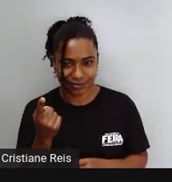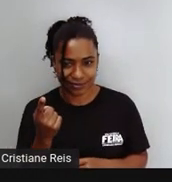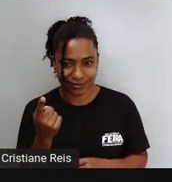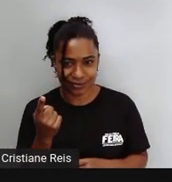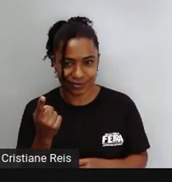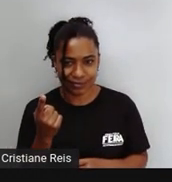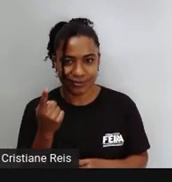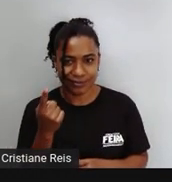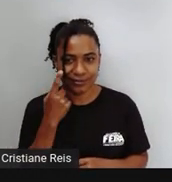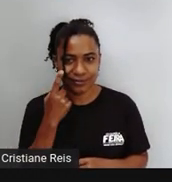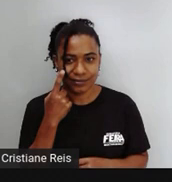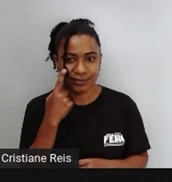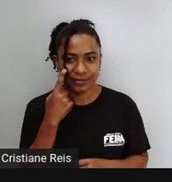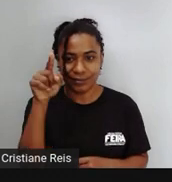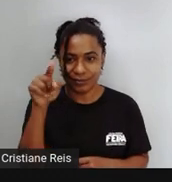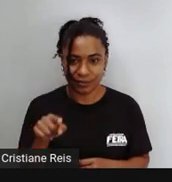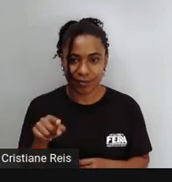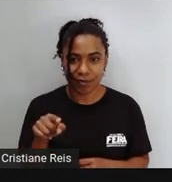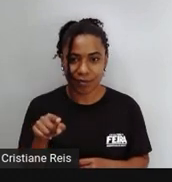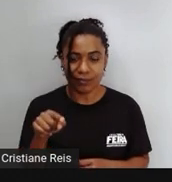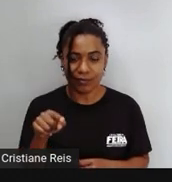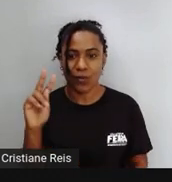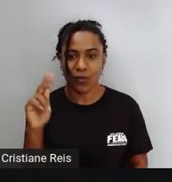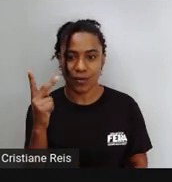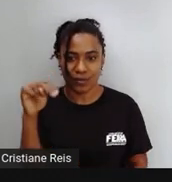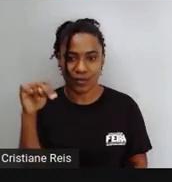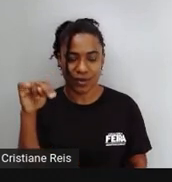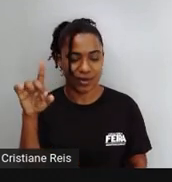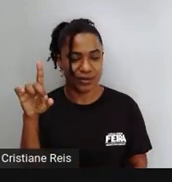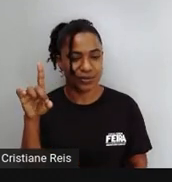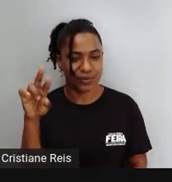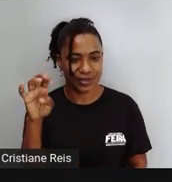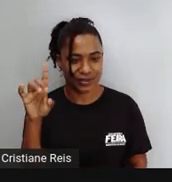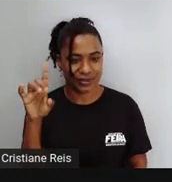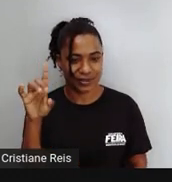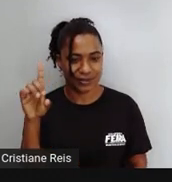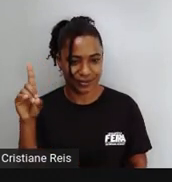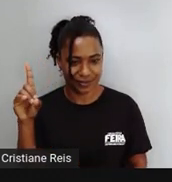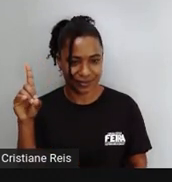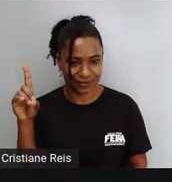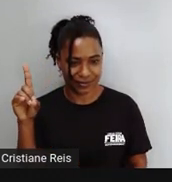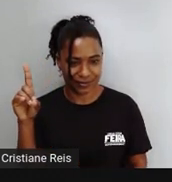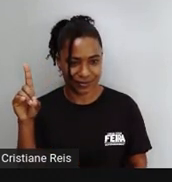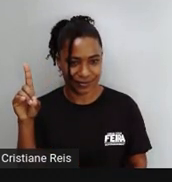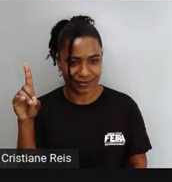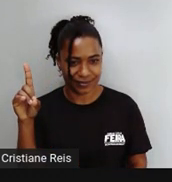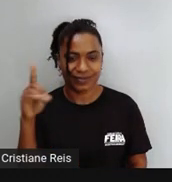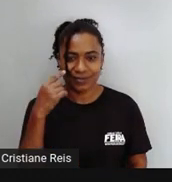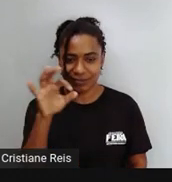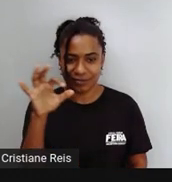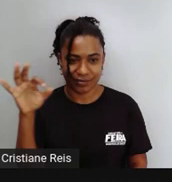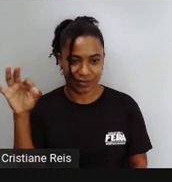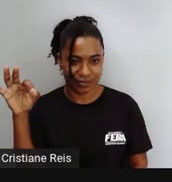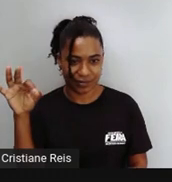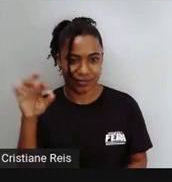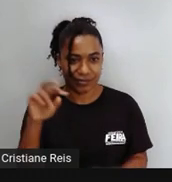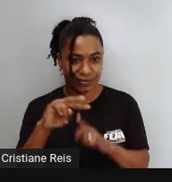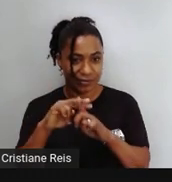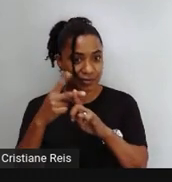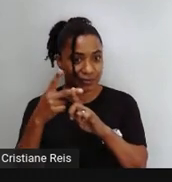as centenas a gente vai usar sempre a expressão 100, 100 or 100.